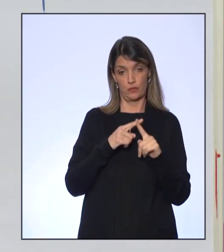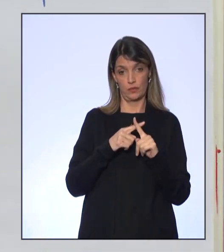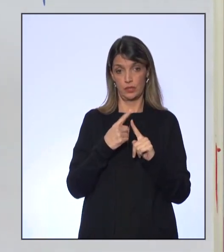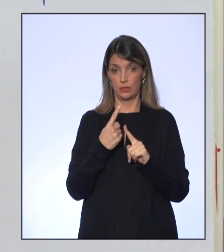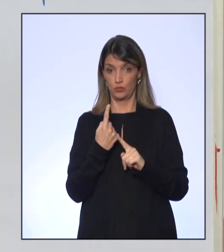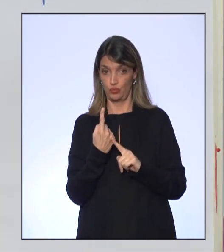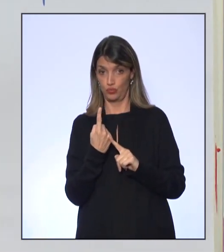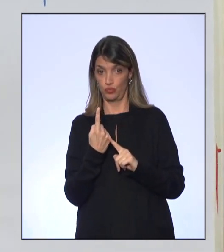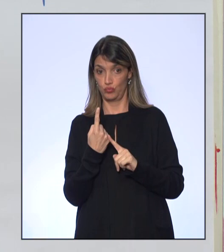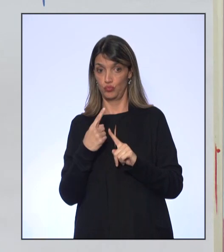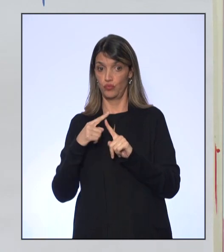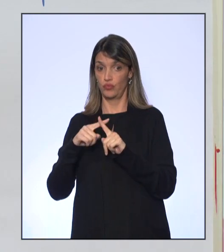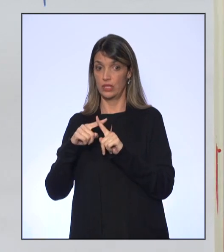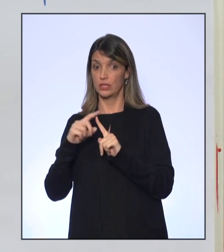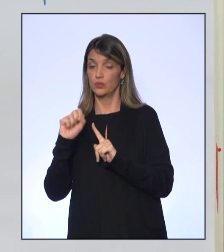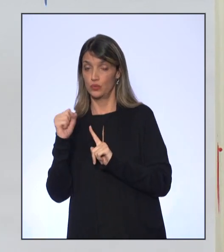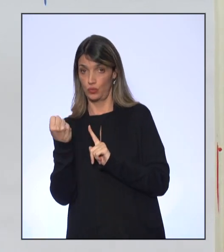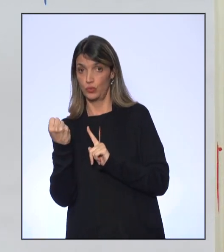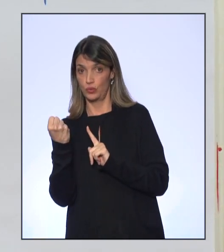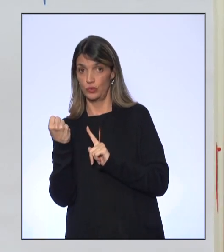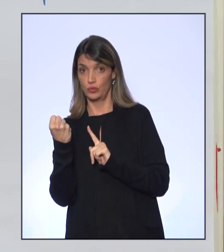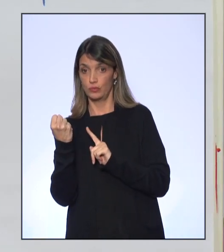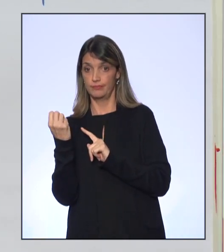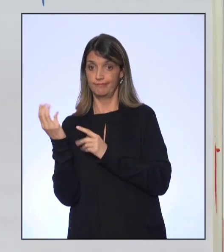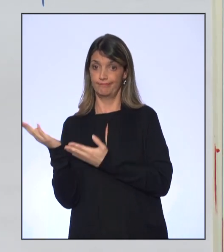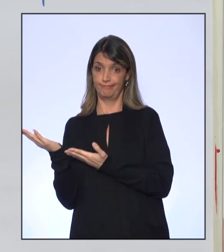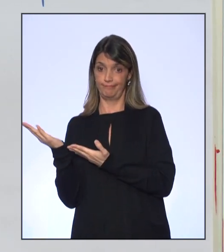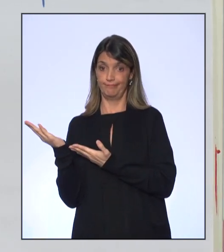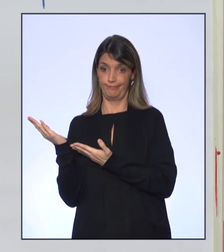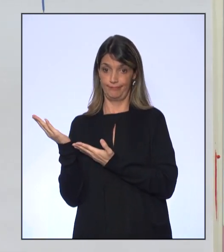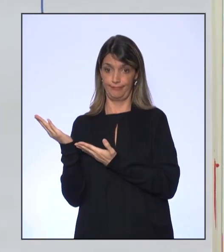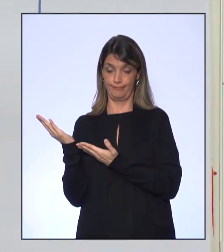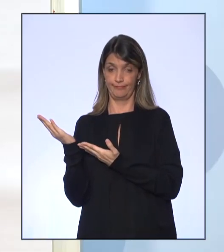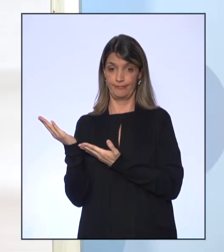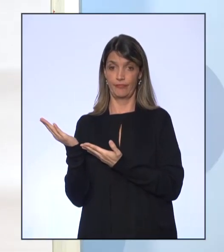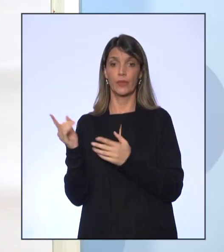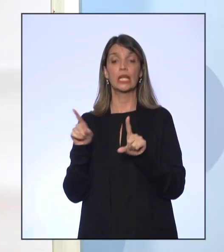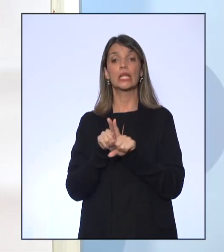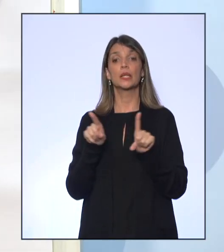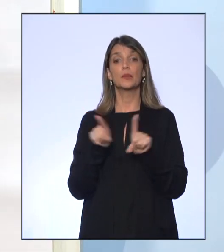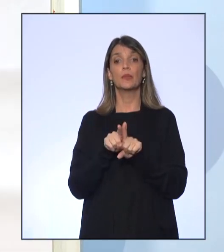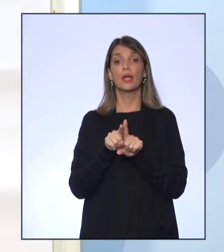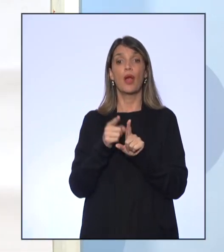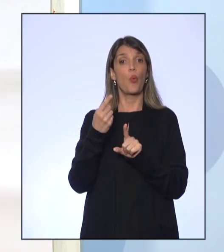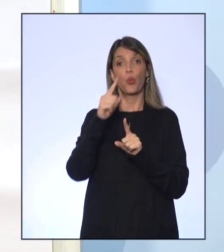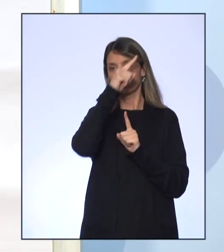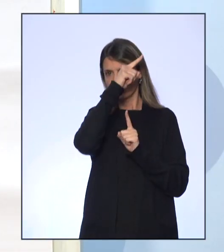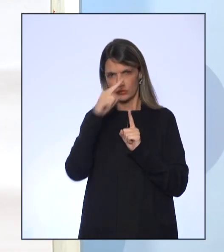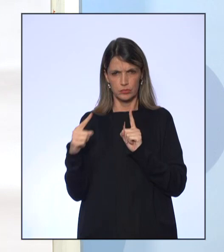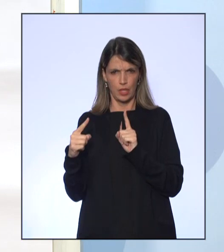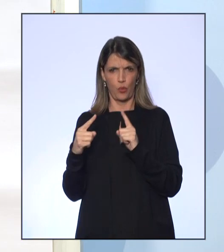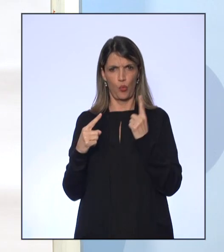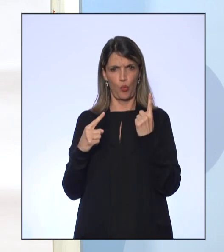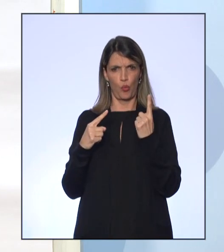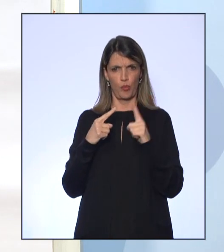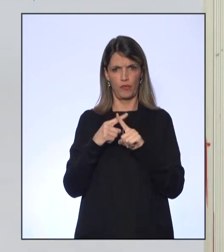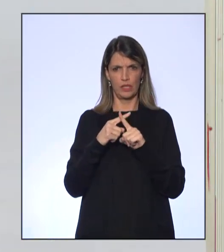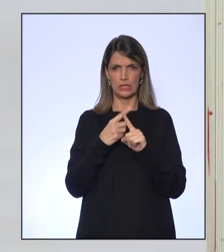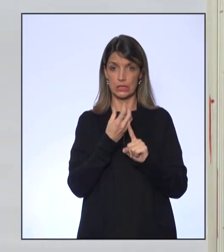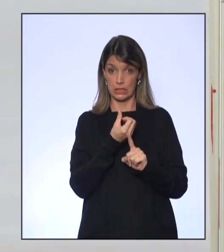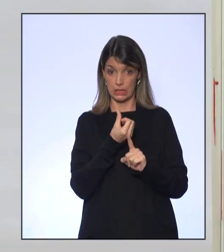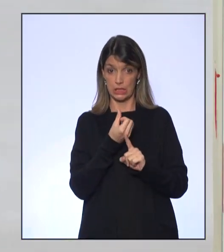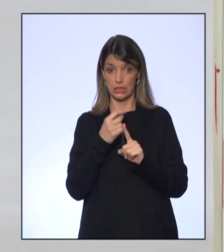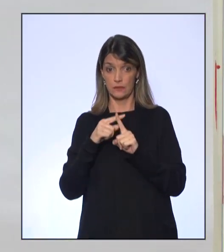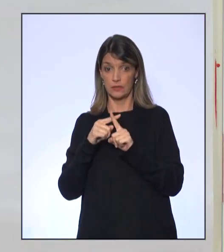1 vezes 8 aqui. Beleza? E eu tenho a última aqui, ó. 1 vezes